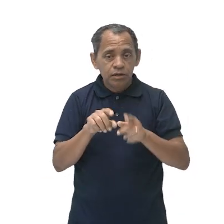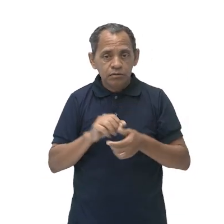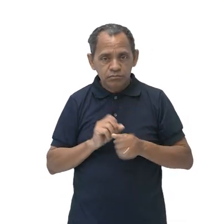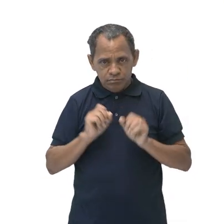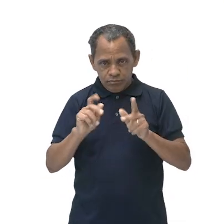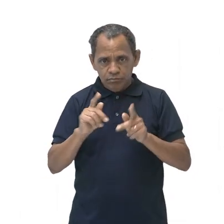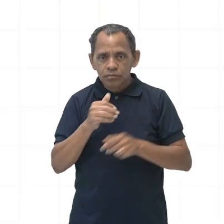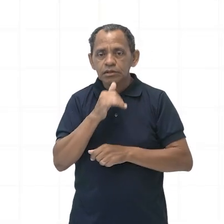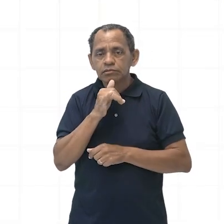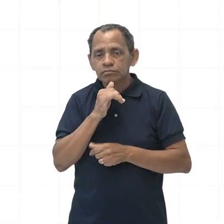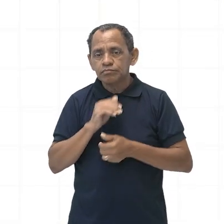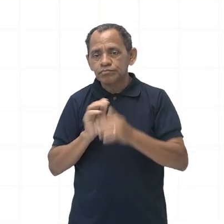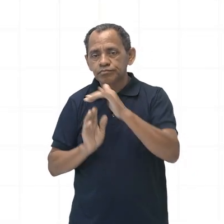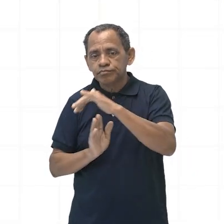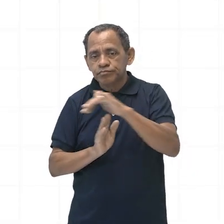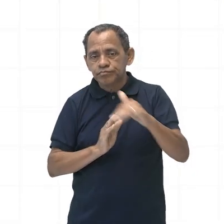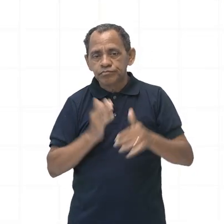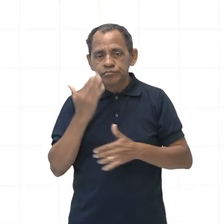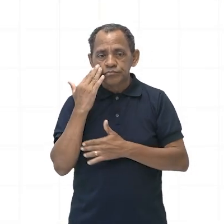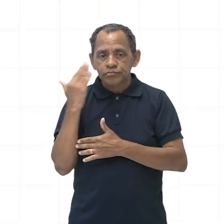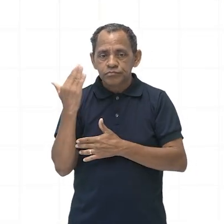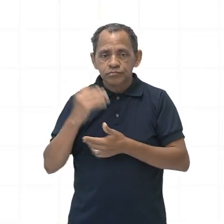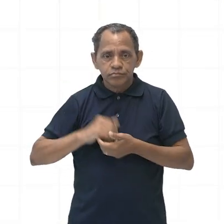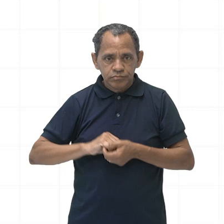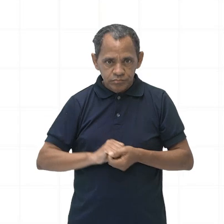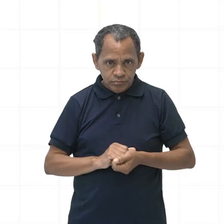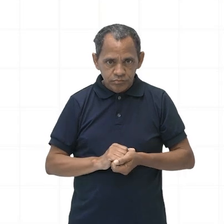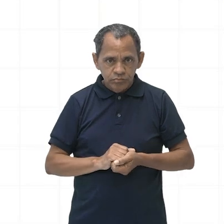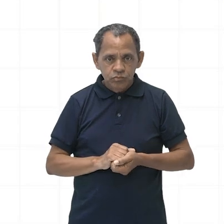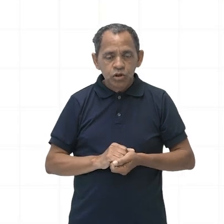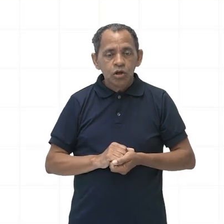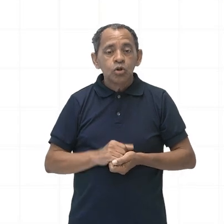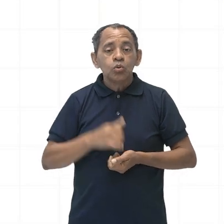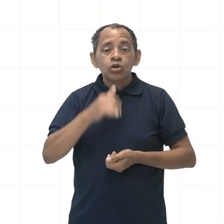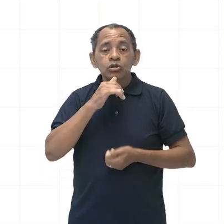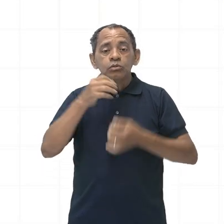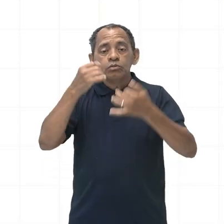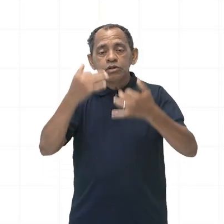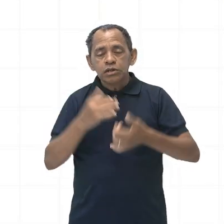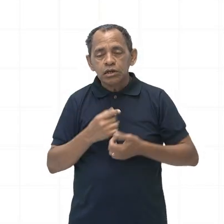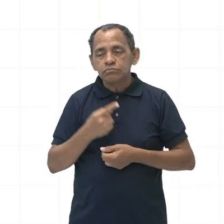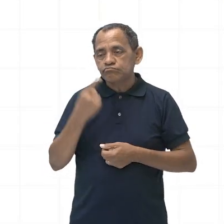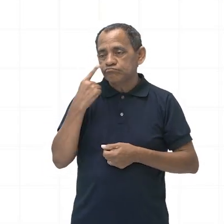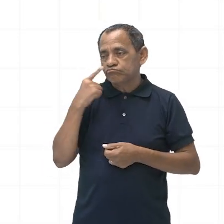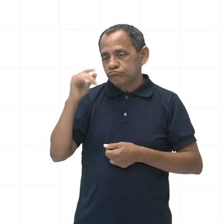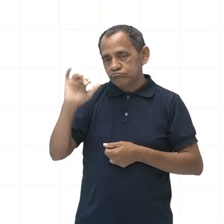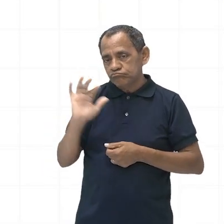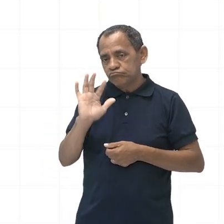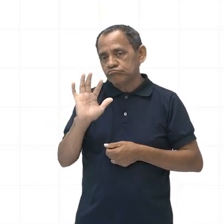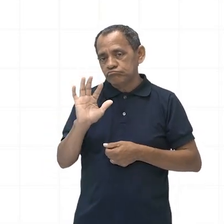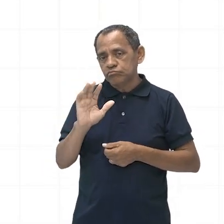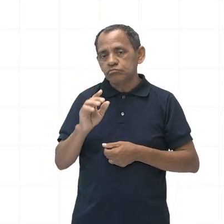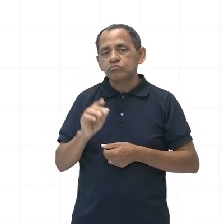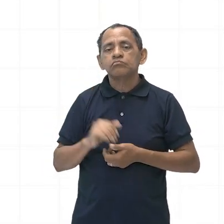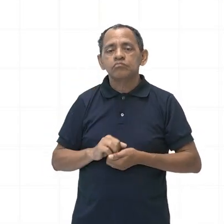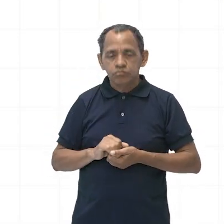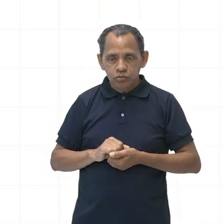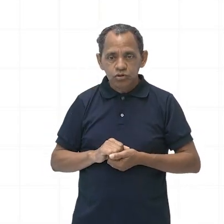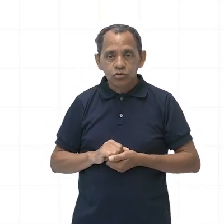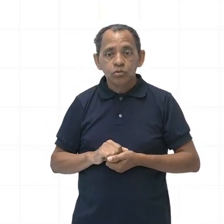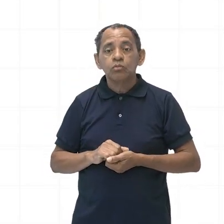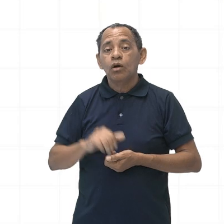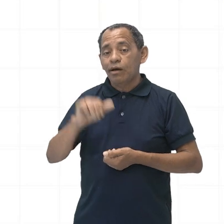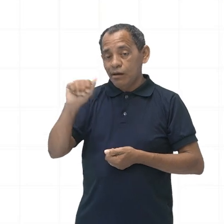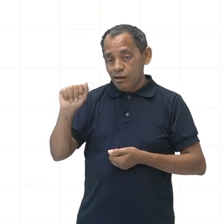Vamos a um exemplo. O exemplo diz o seguinte: Na imagem a seguir, mostra o ponto A,